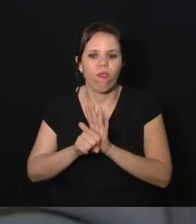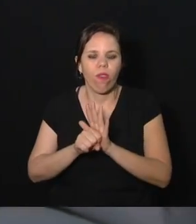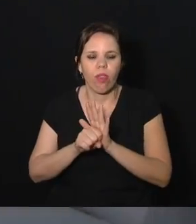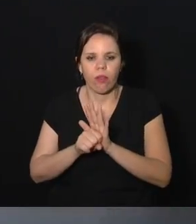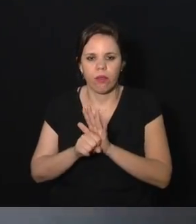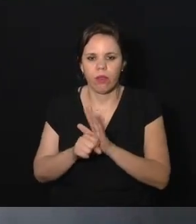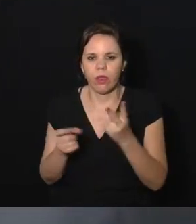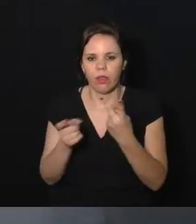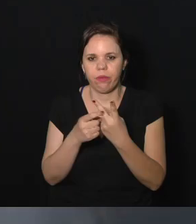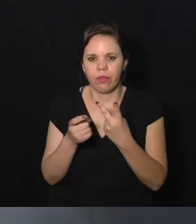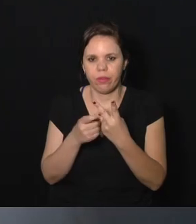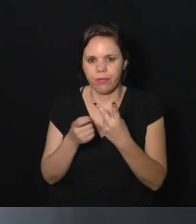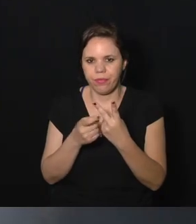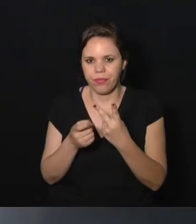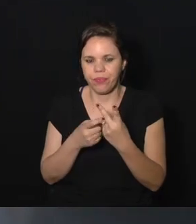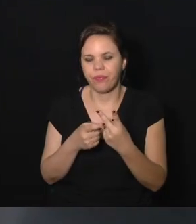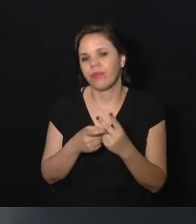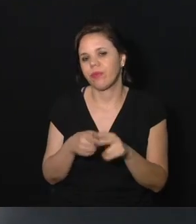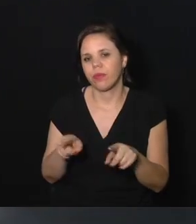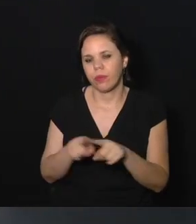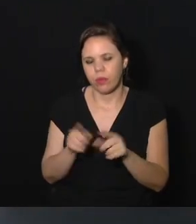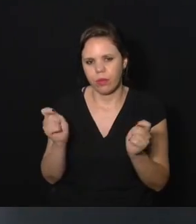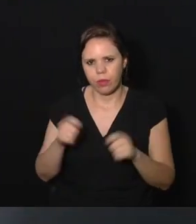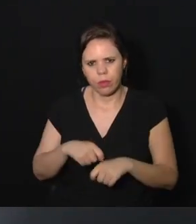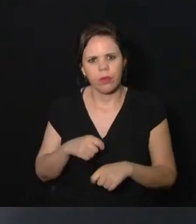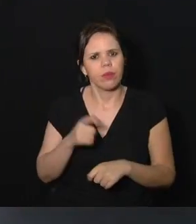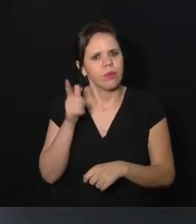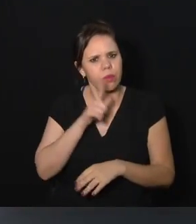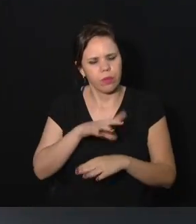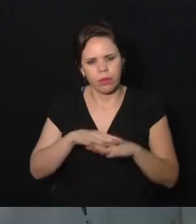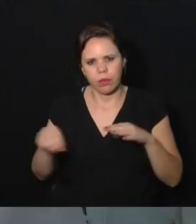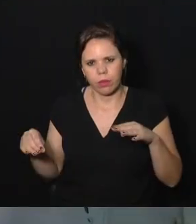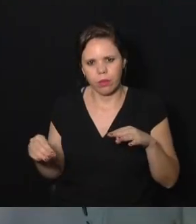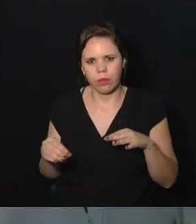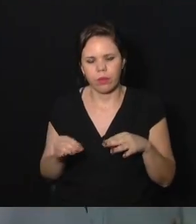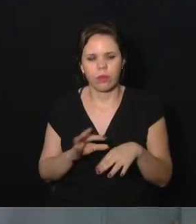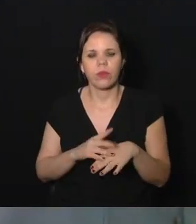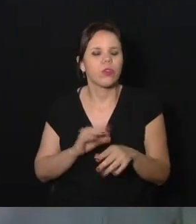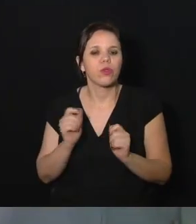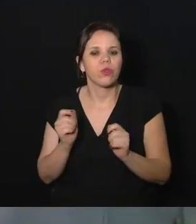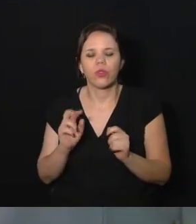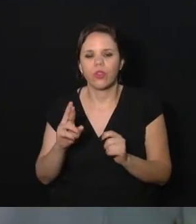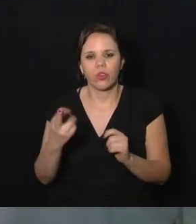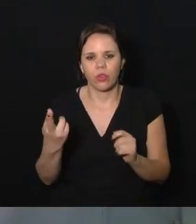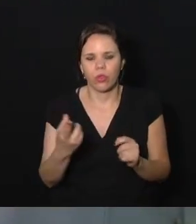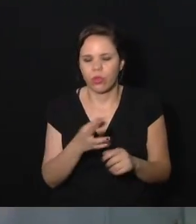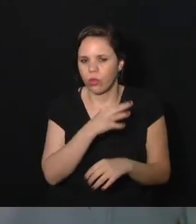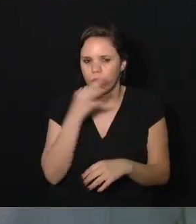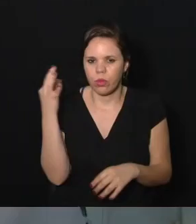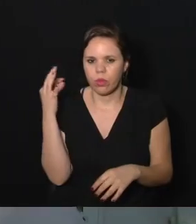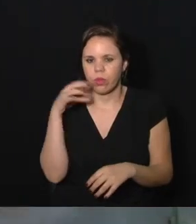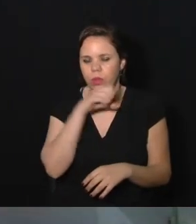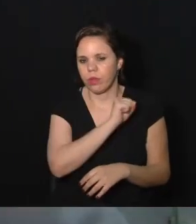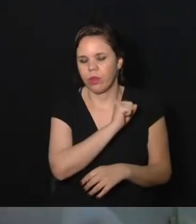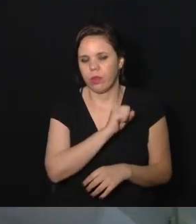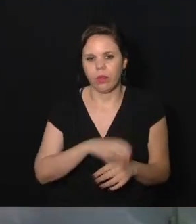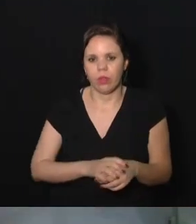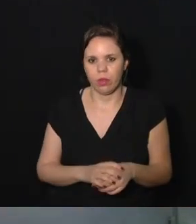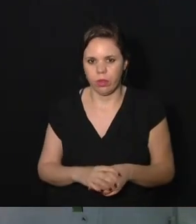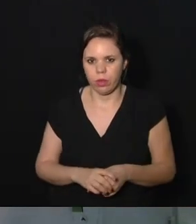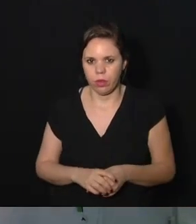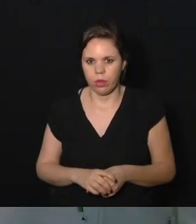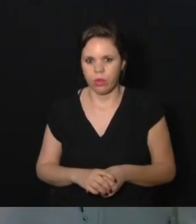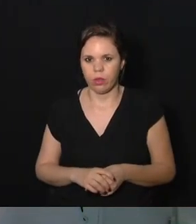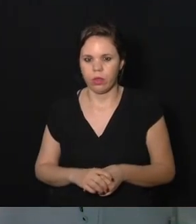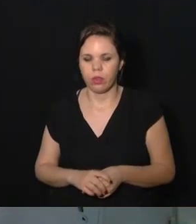que as células-tronco têm a capacidade de recuperar tecidos danificados, o que resulta em uma recuperação mais rápida. Elas são